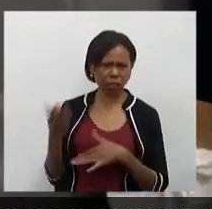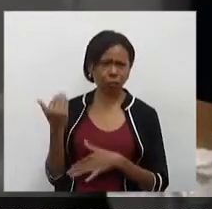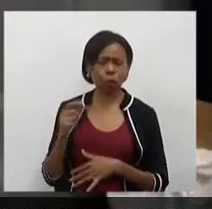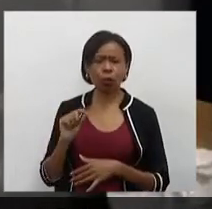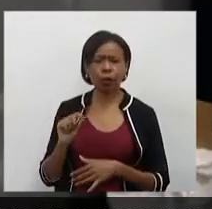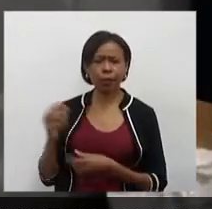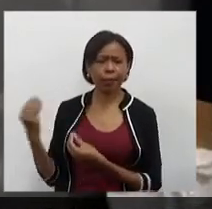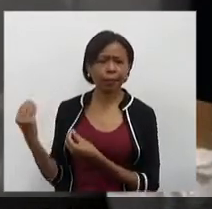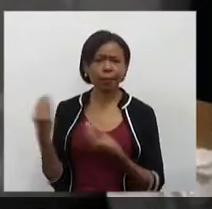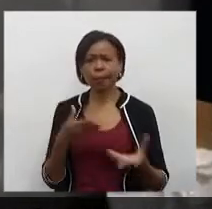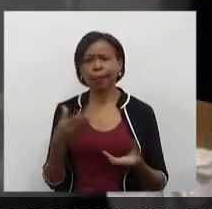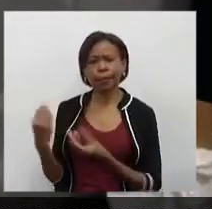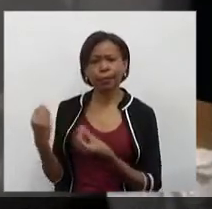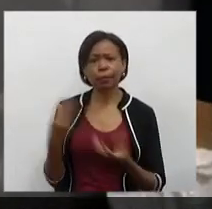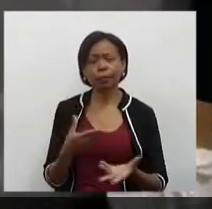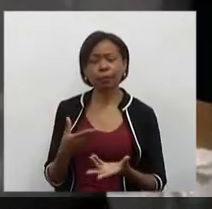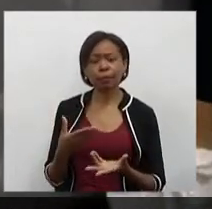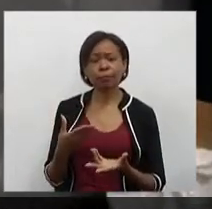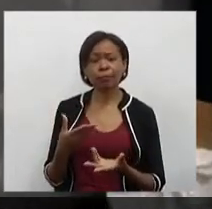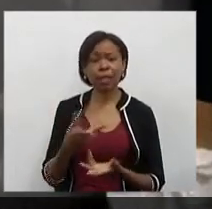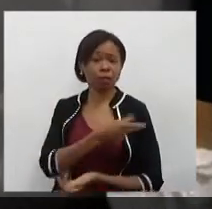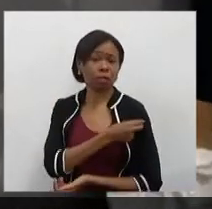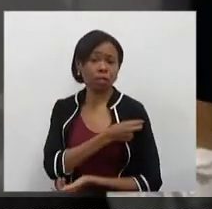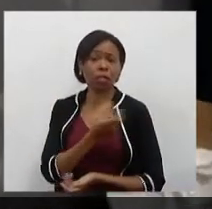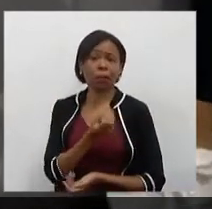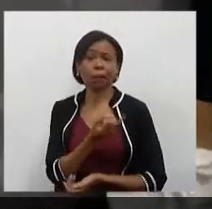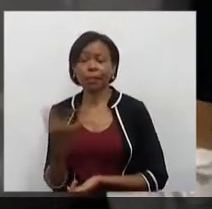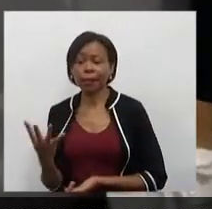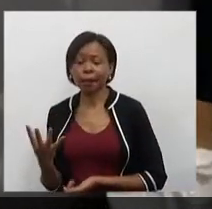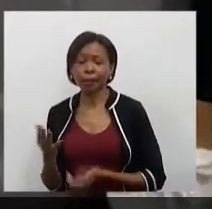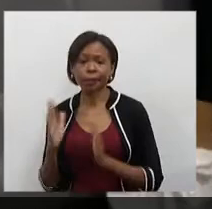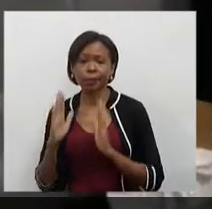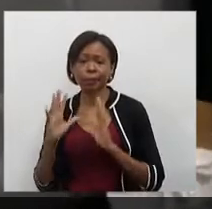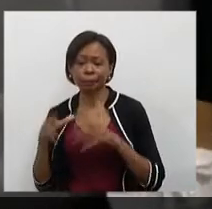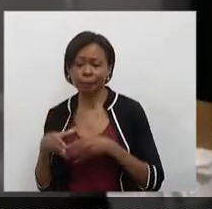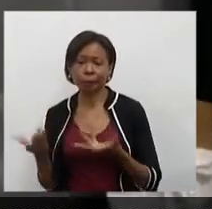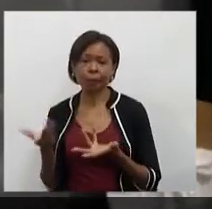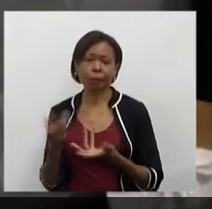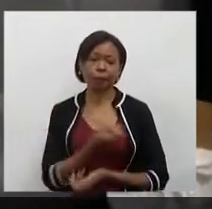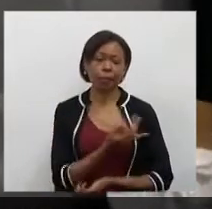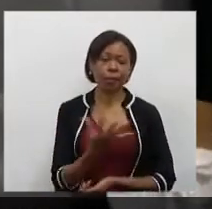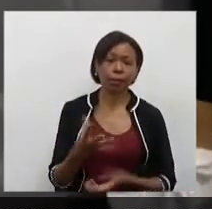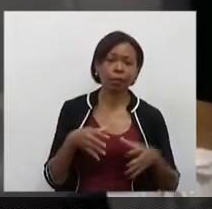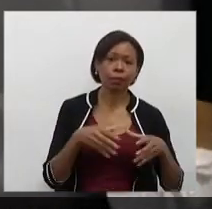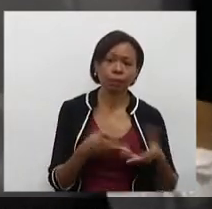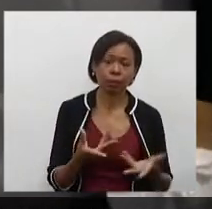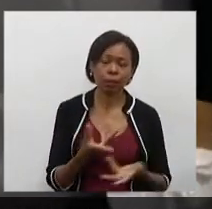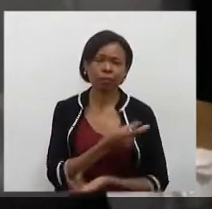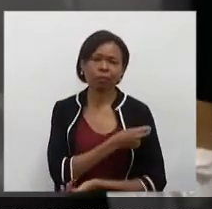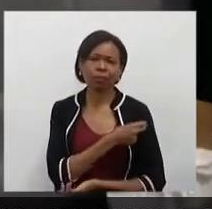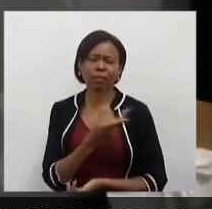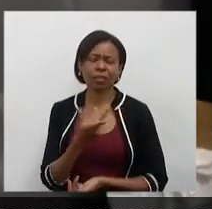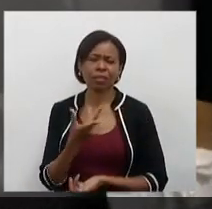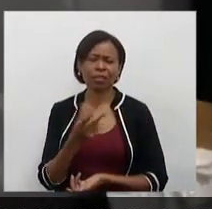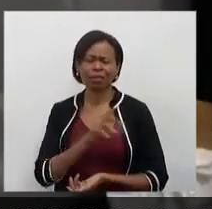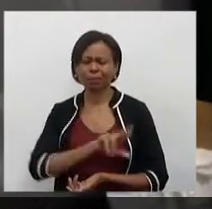de vacinas, toda semana envio de um quantitativo. Então, a gente espera aí que ter uma maior vazão para